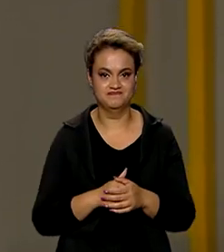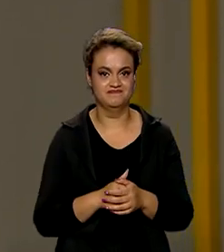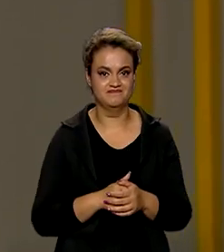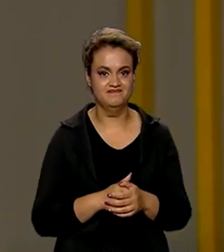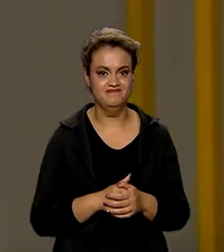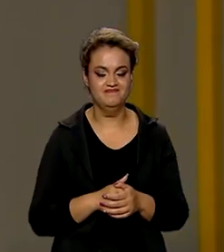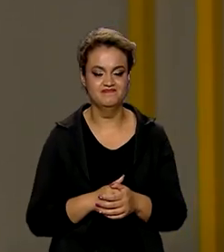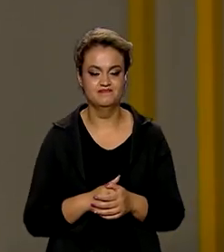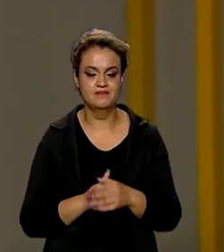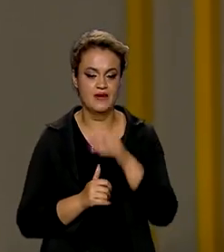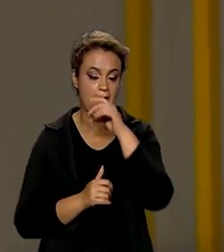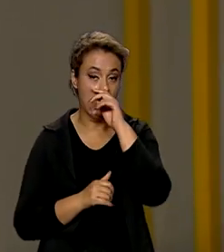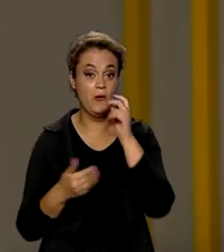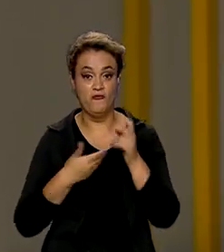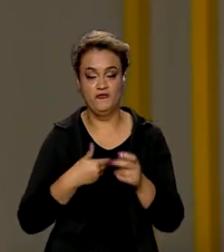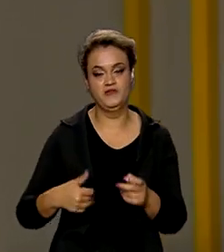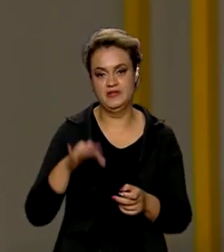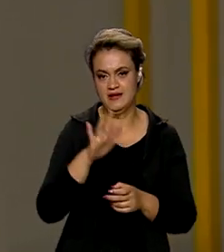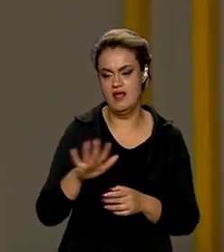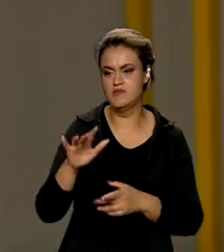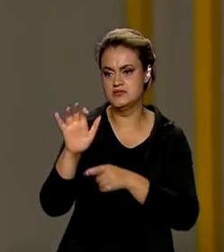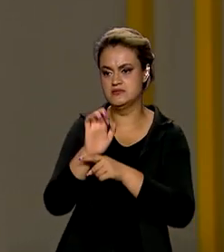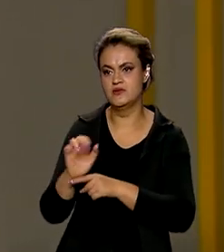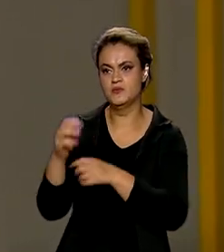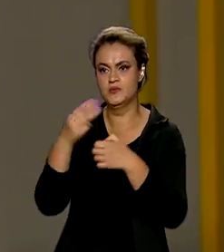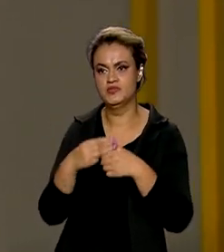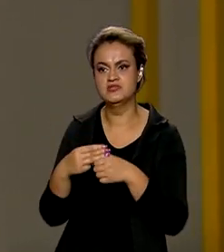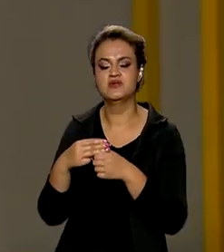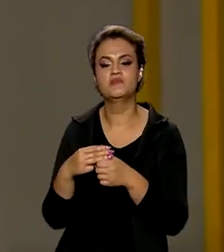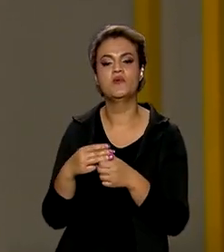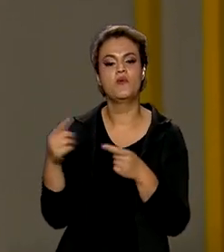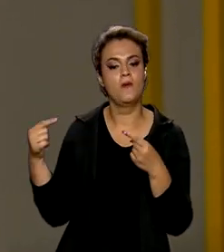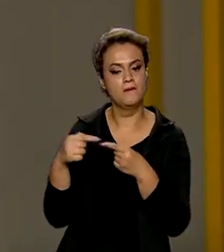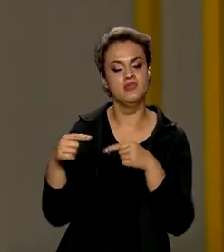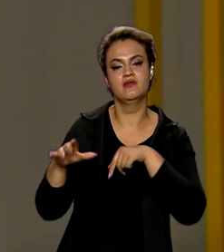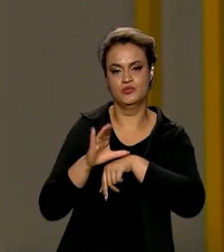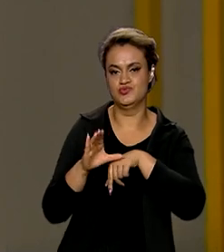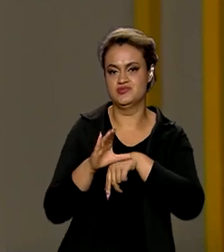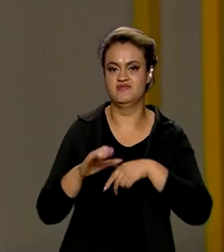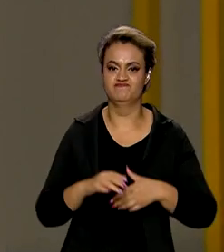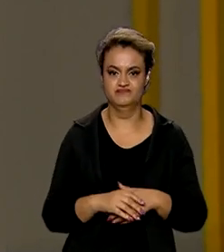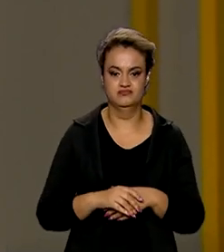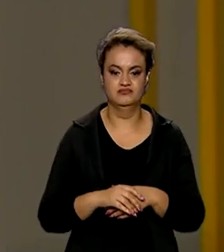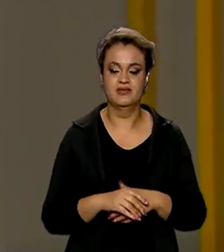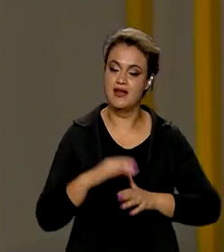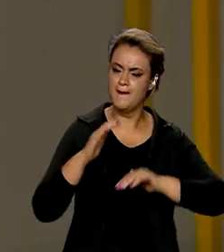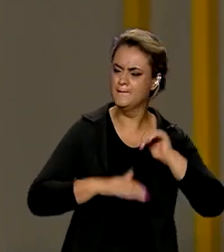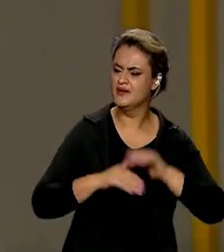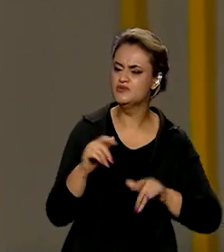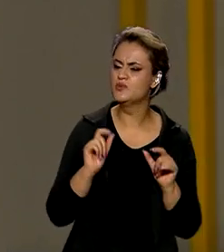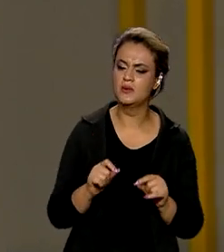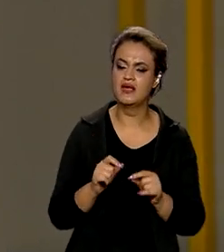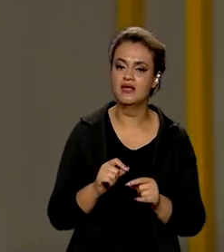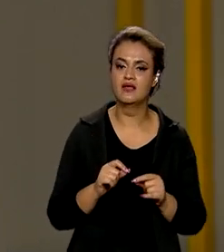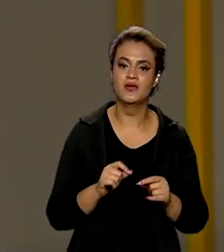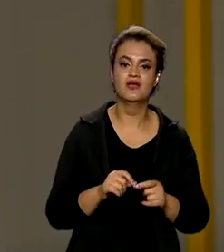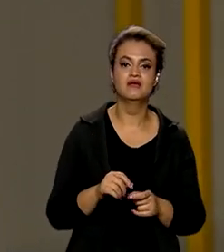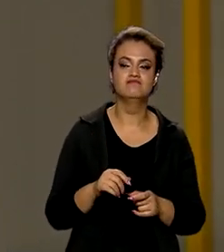A relação do governo federal com estados e municípios está prevista na Constituição. Na prática,